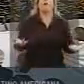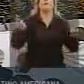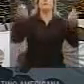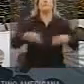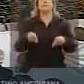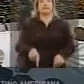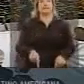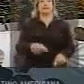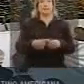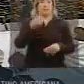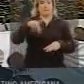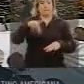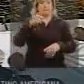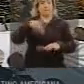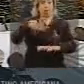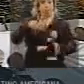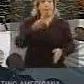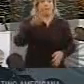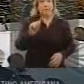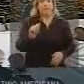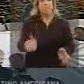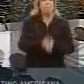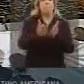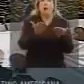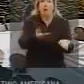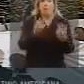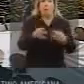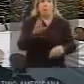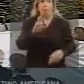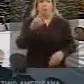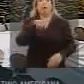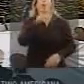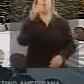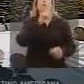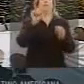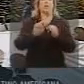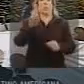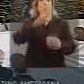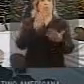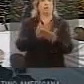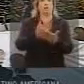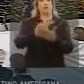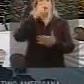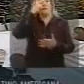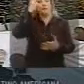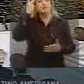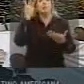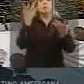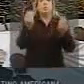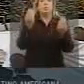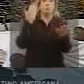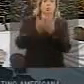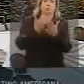que um país pequeno como Cuba, pobre como Cuba, consiga fazer uma universidade e levar a gente para